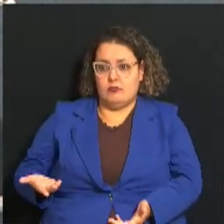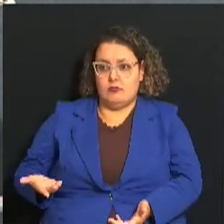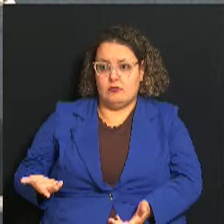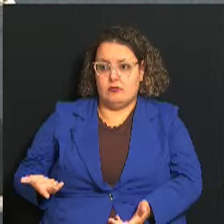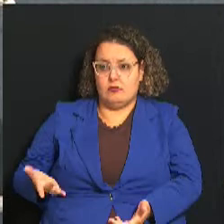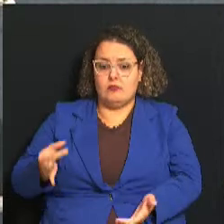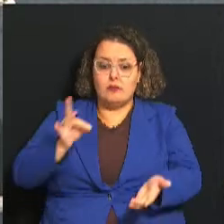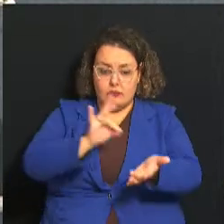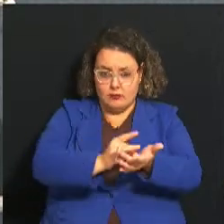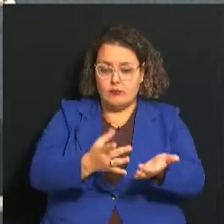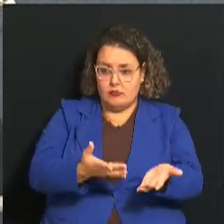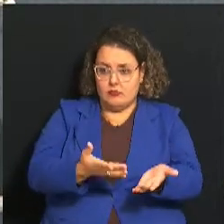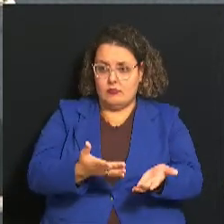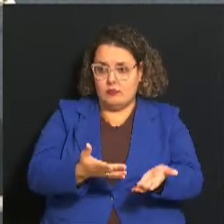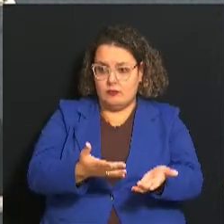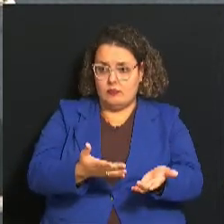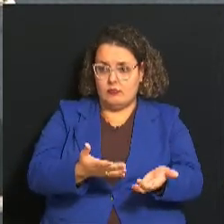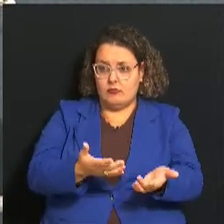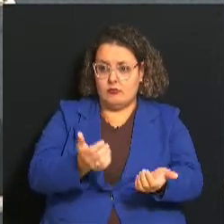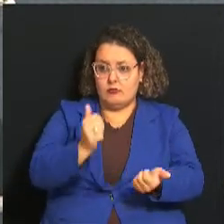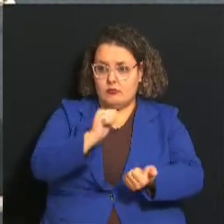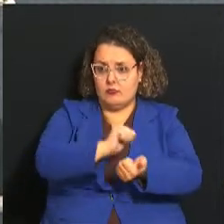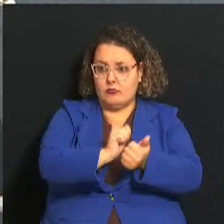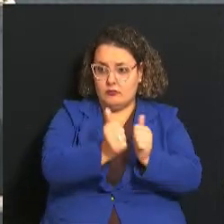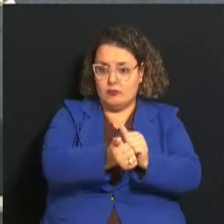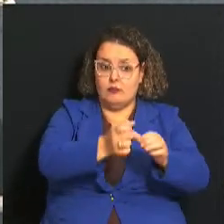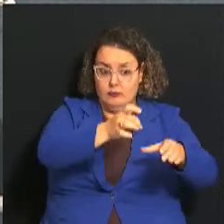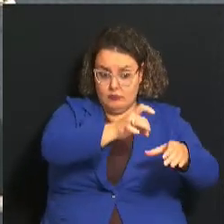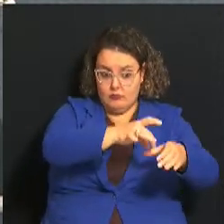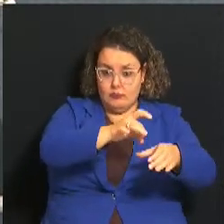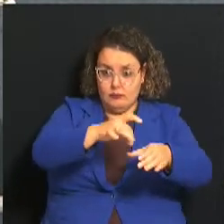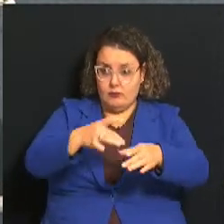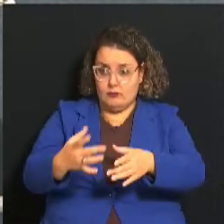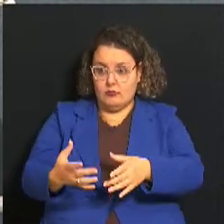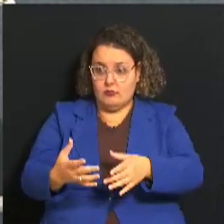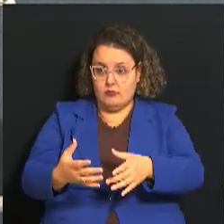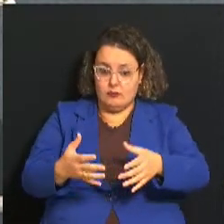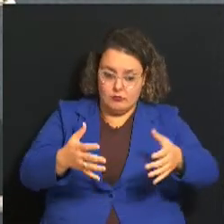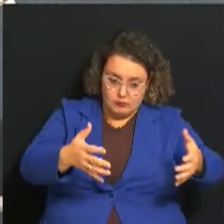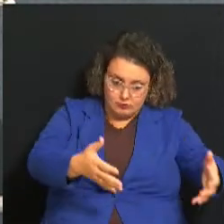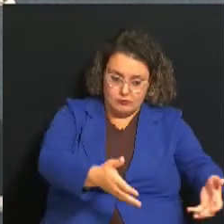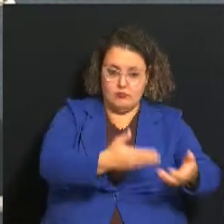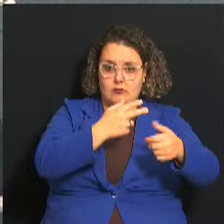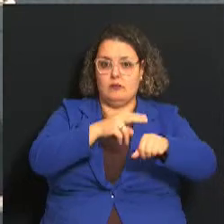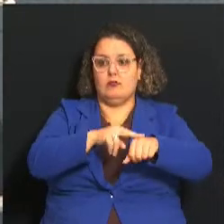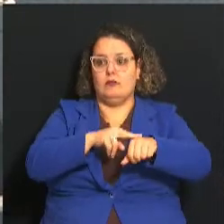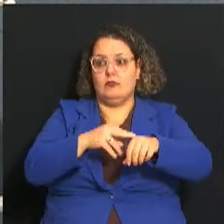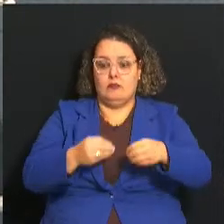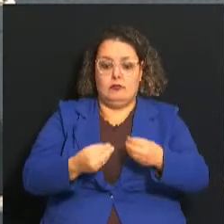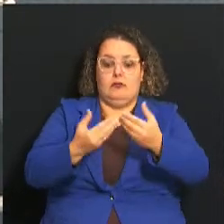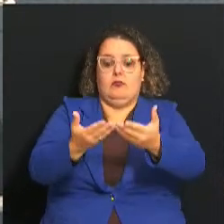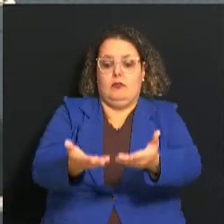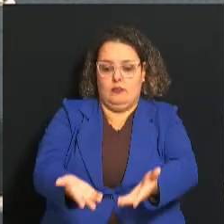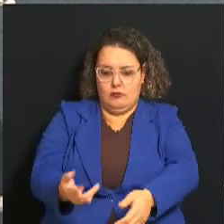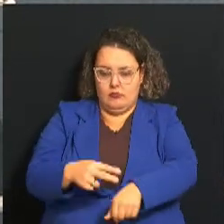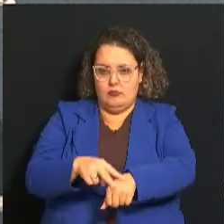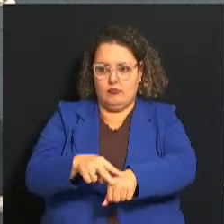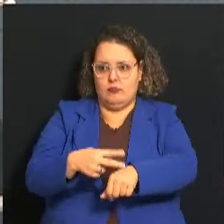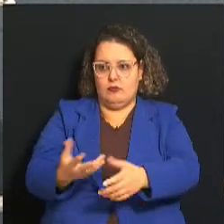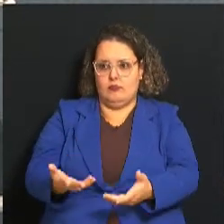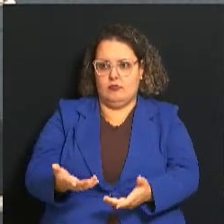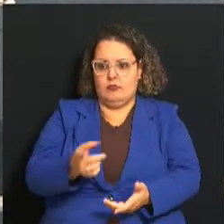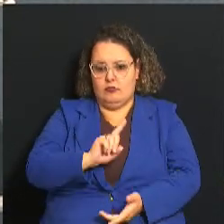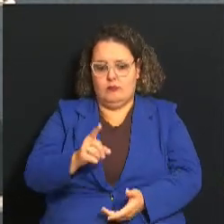originalmente, teria que ser compensado com plantio. Você está tirando o verde, você tem que devolver o verde, não por equipamento